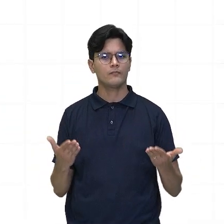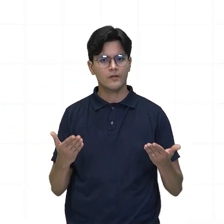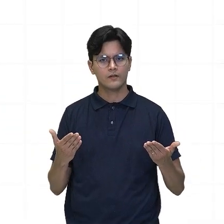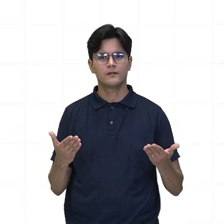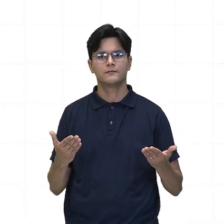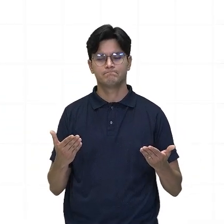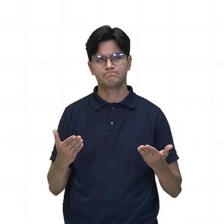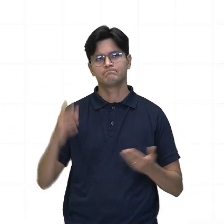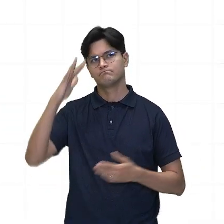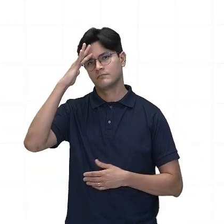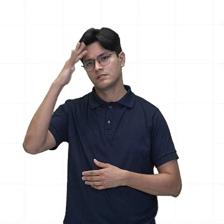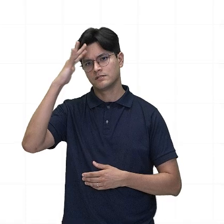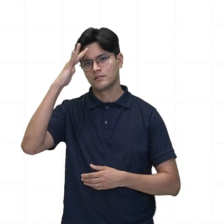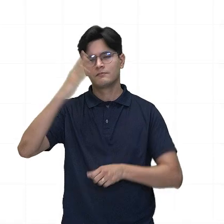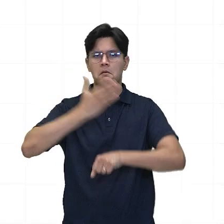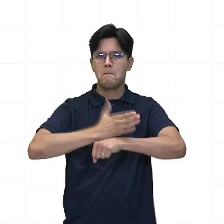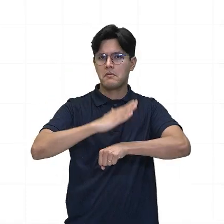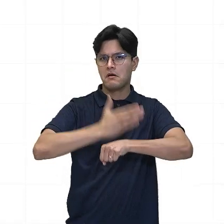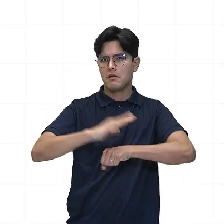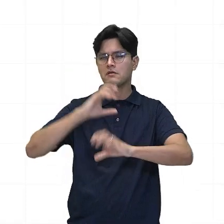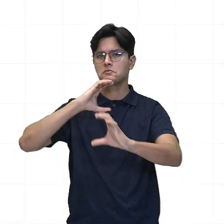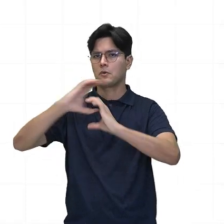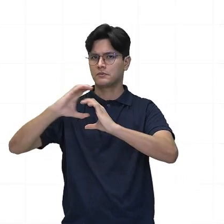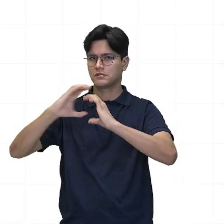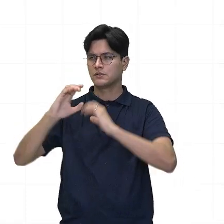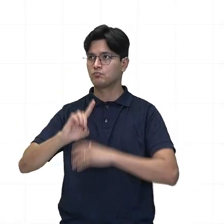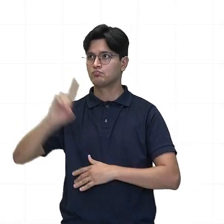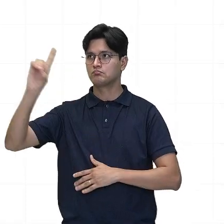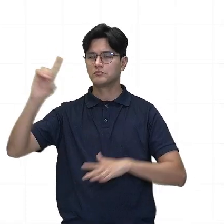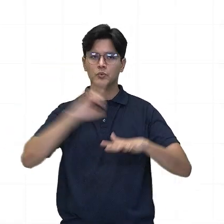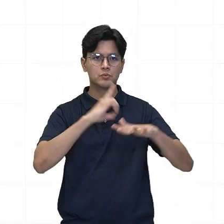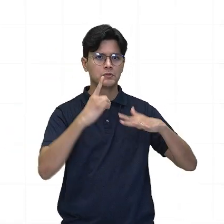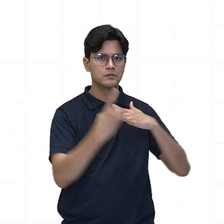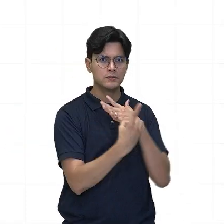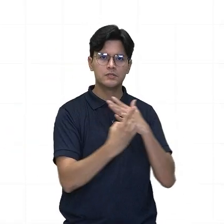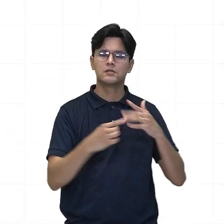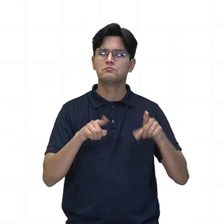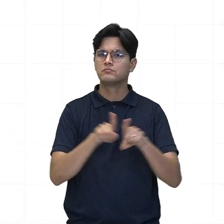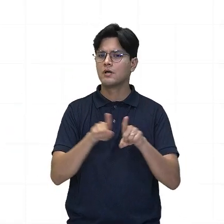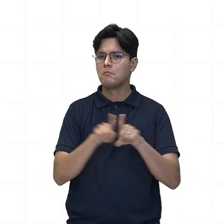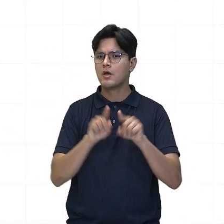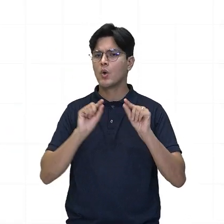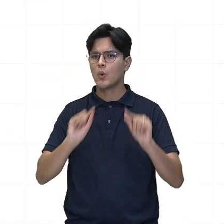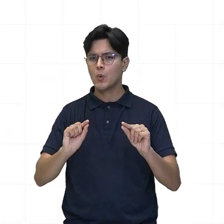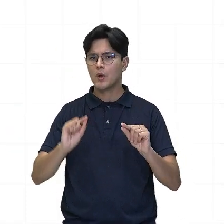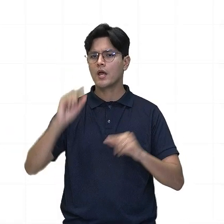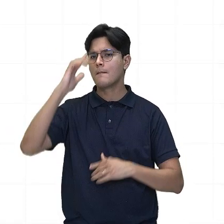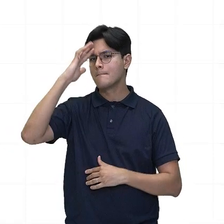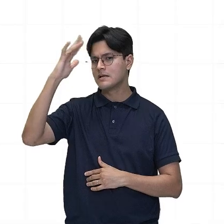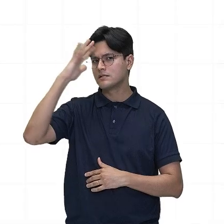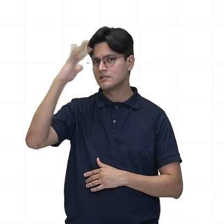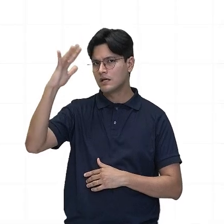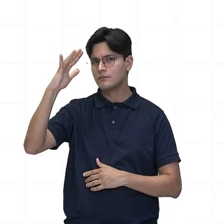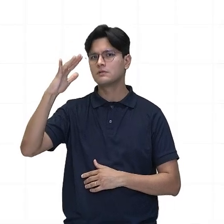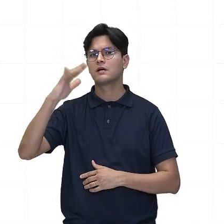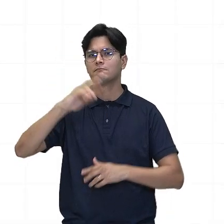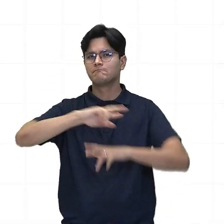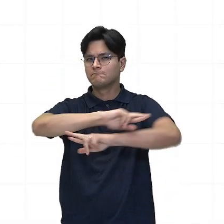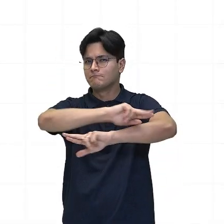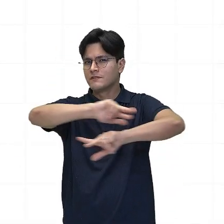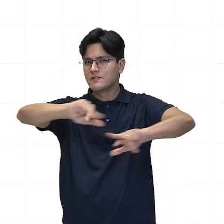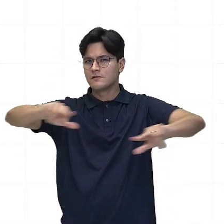práticas de comunicação com a divindade, pensamos também na grande diversidade cultural